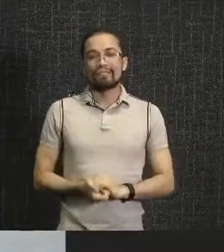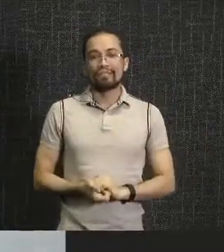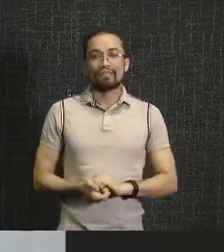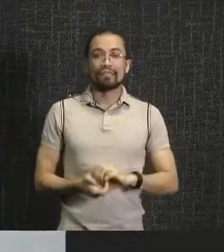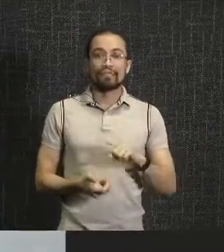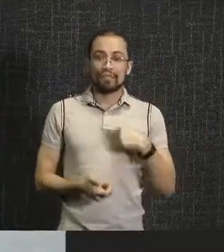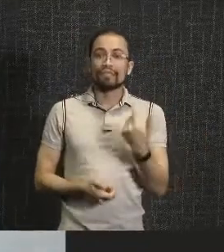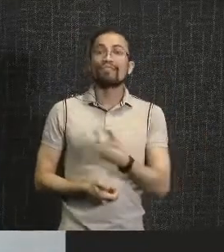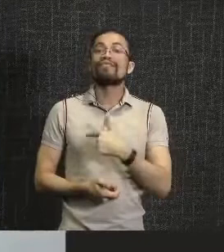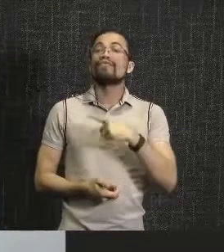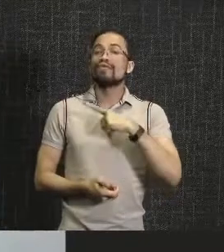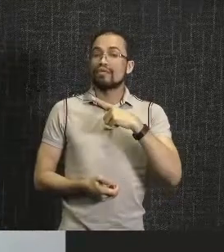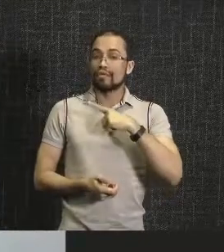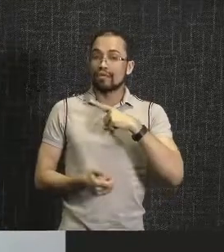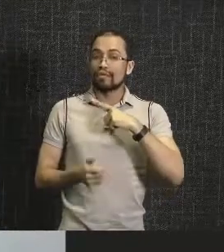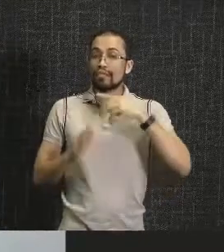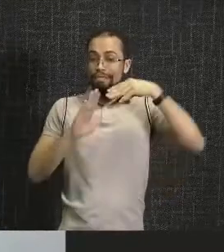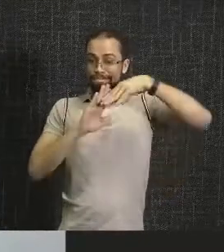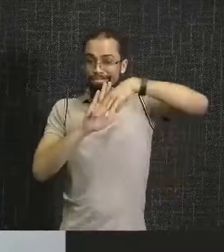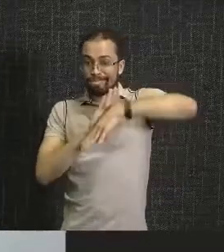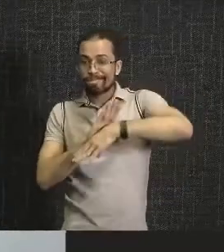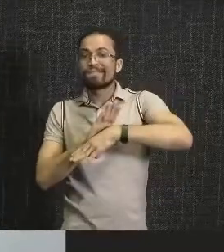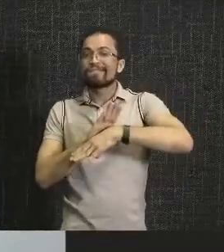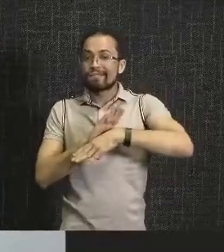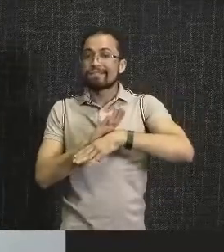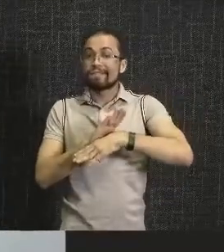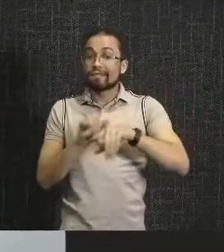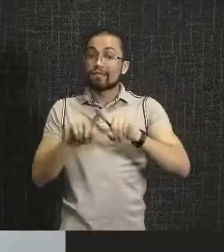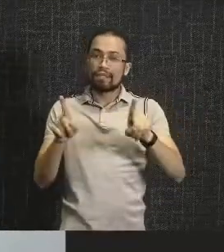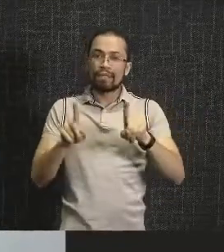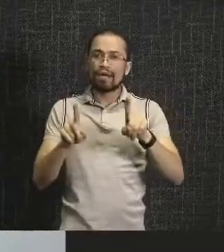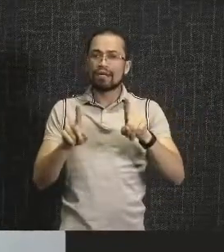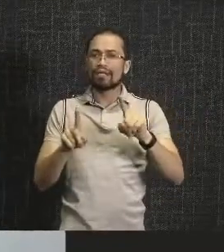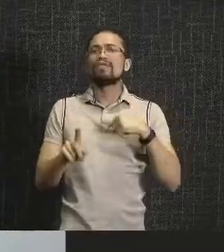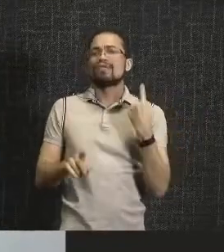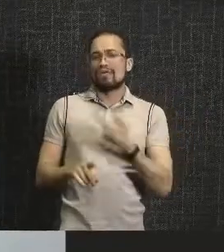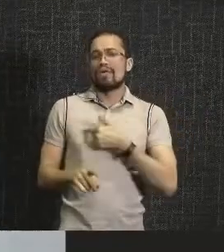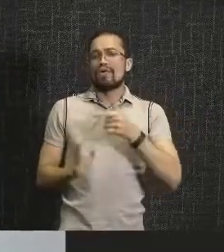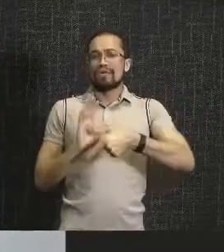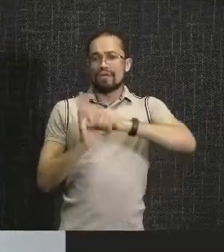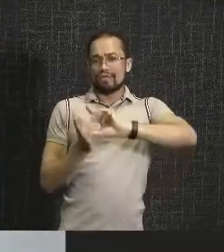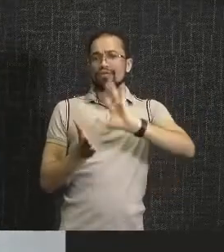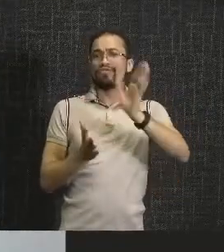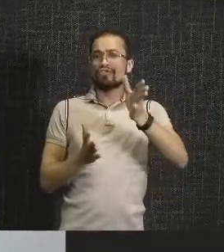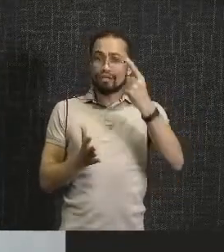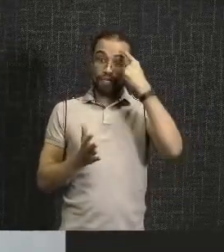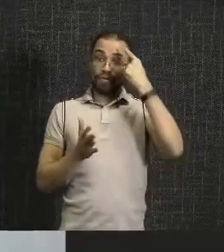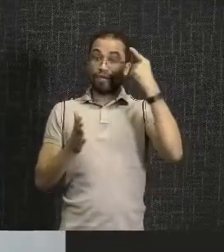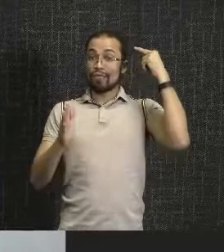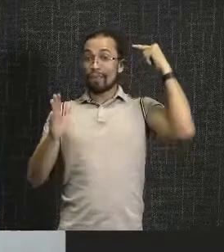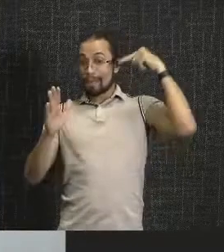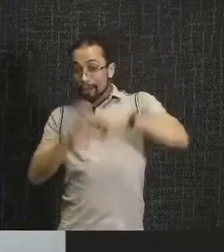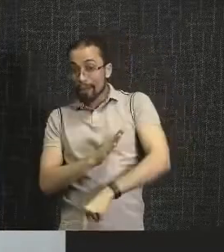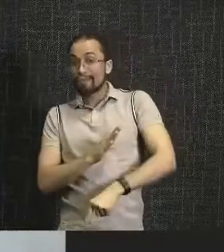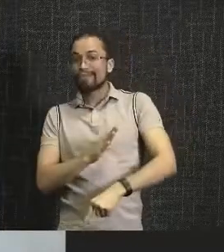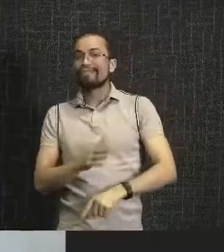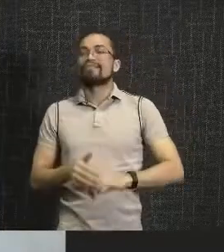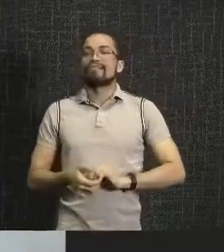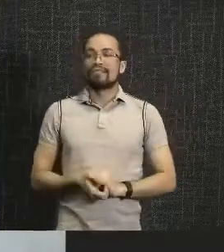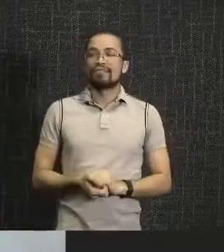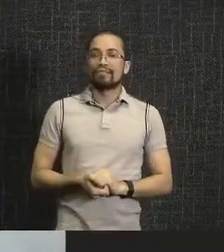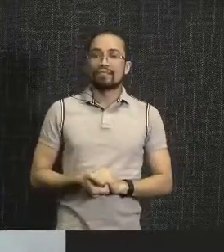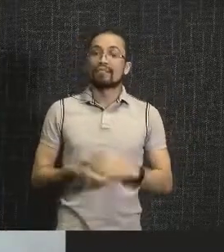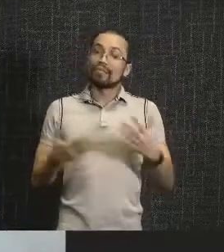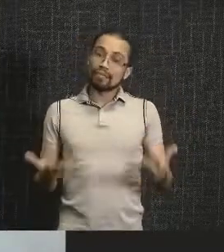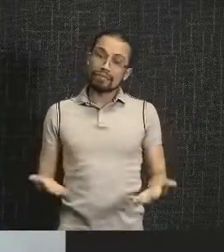queda grande, mas ela não foi tão grande quanto os piores cenários que já chegaram a ser projetados no passado, tá?